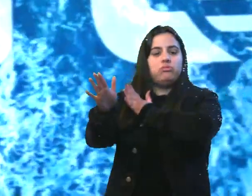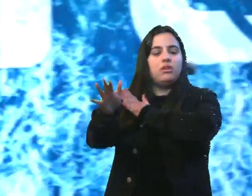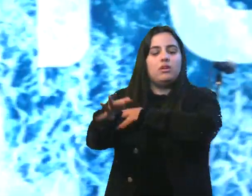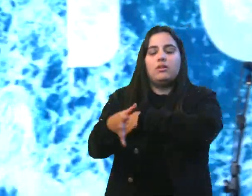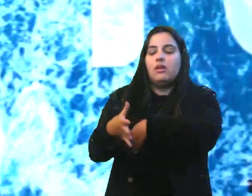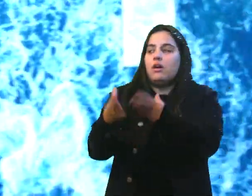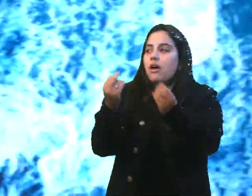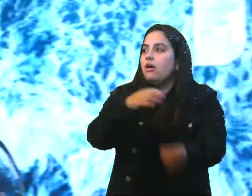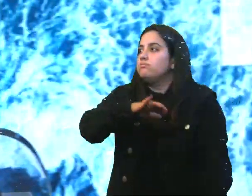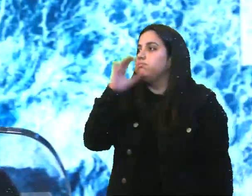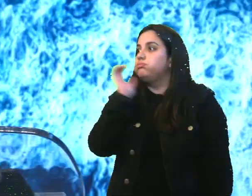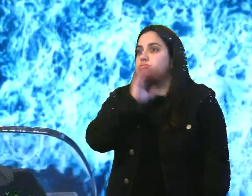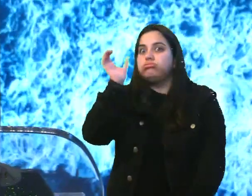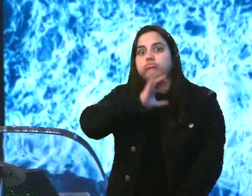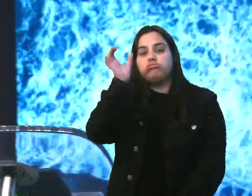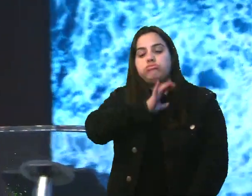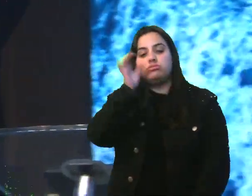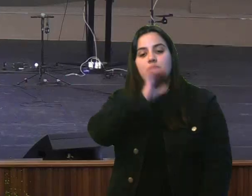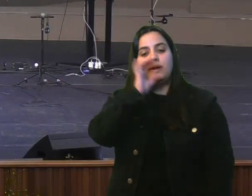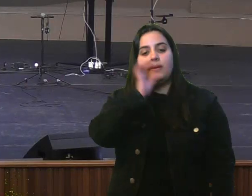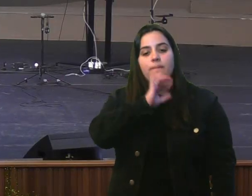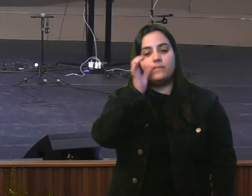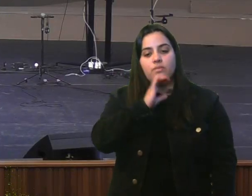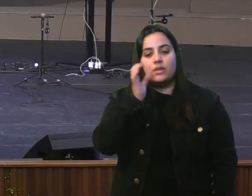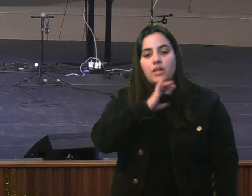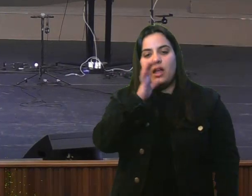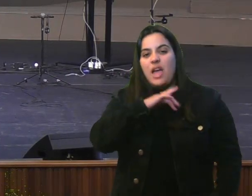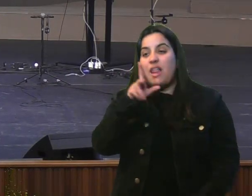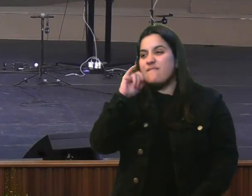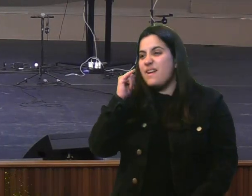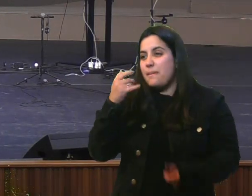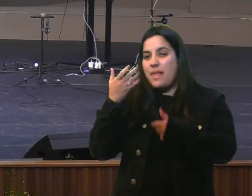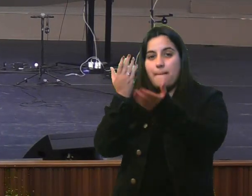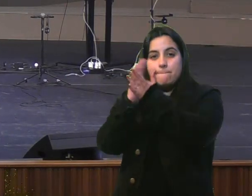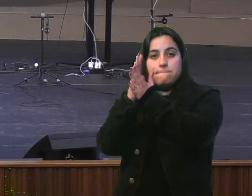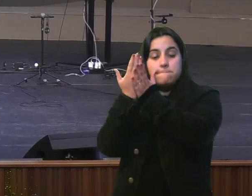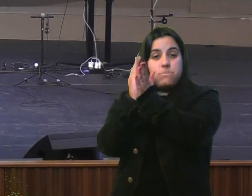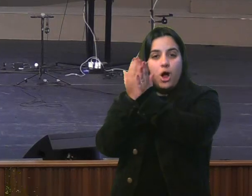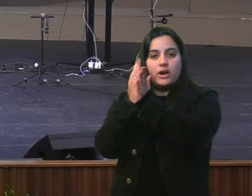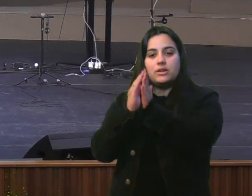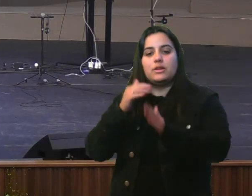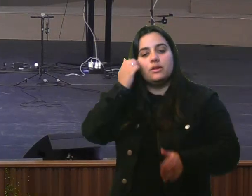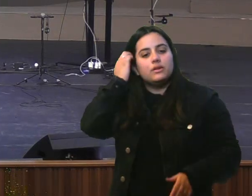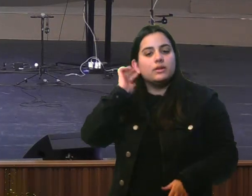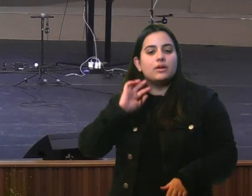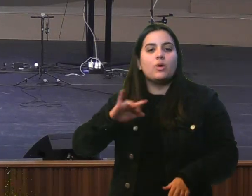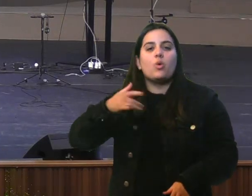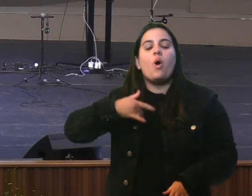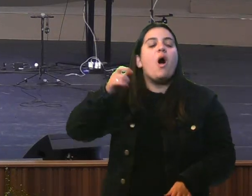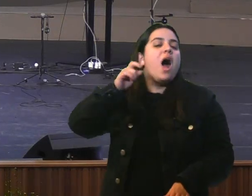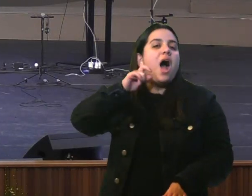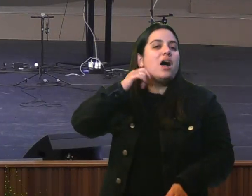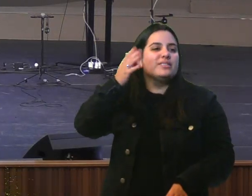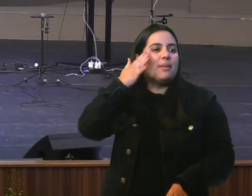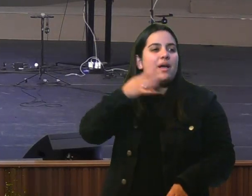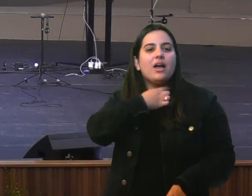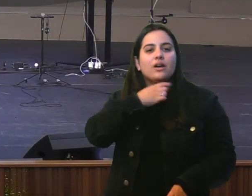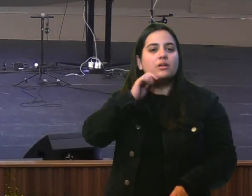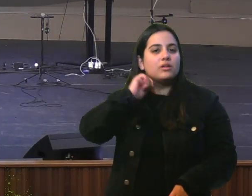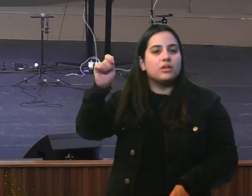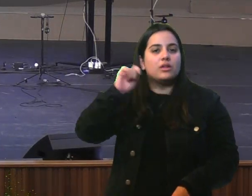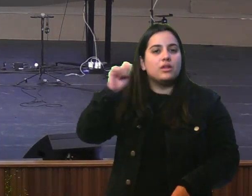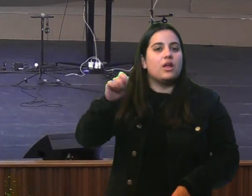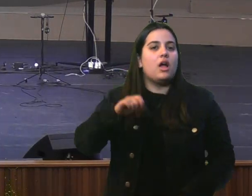Muito rápido. Ela passa pela porta, com a coleira, a guia balançando. O Samuel